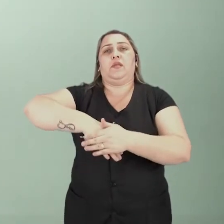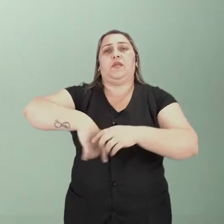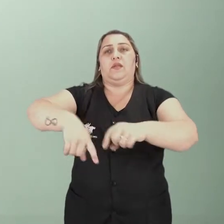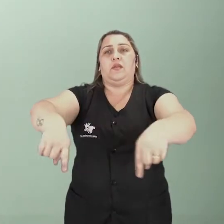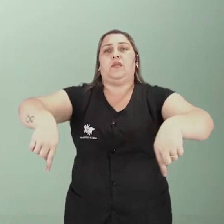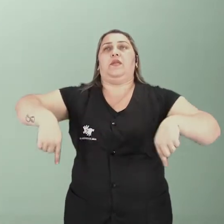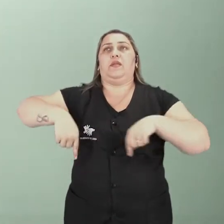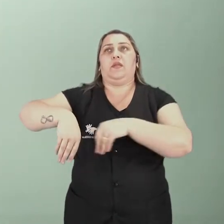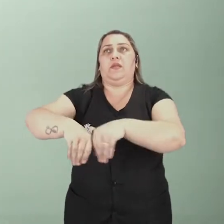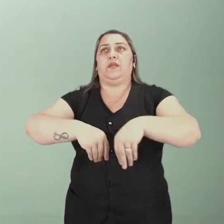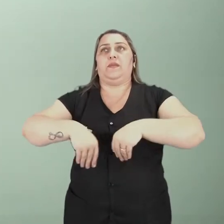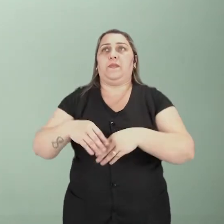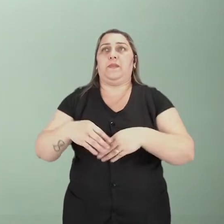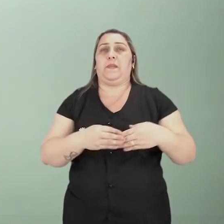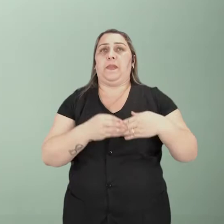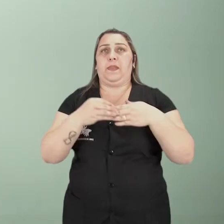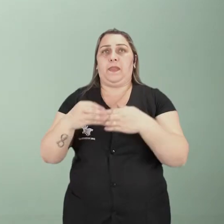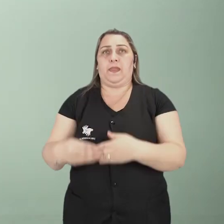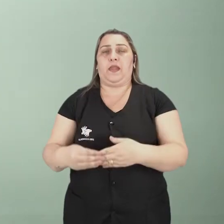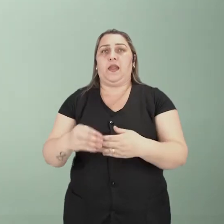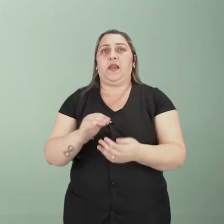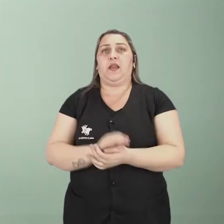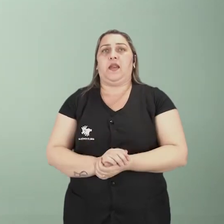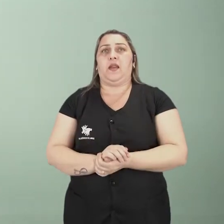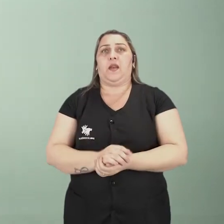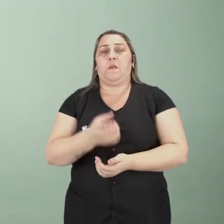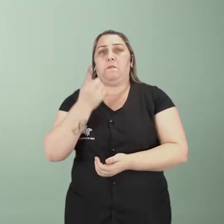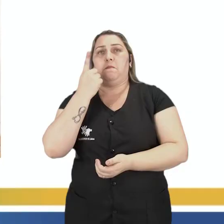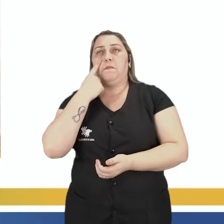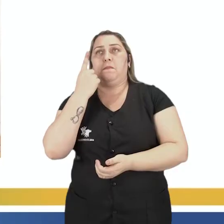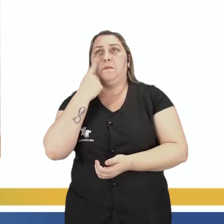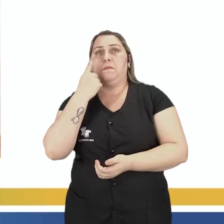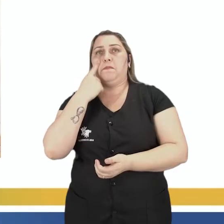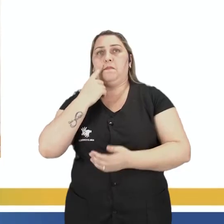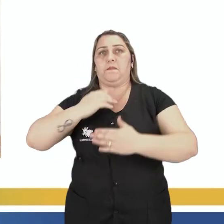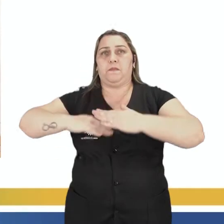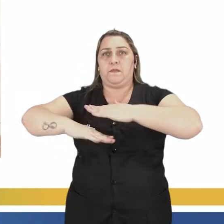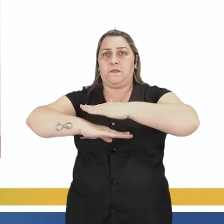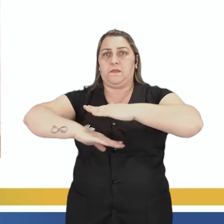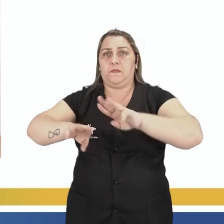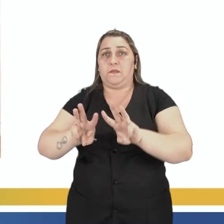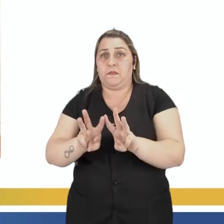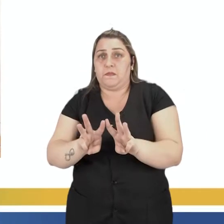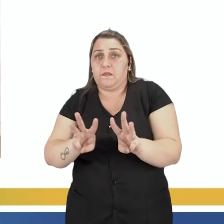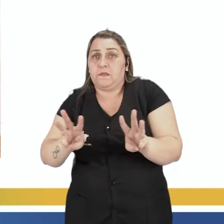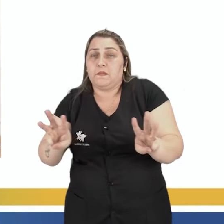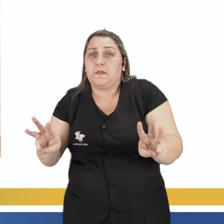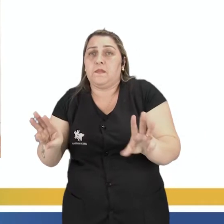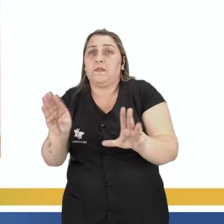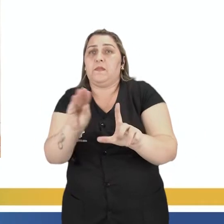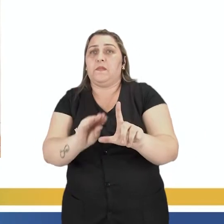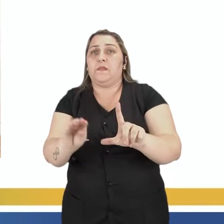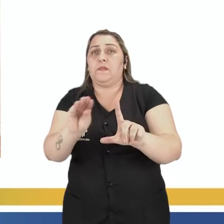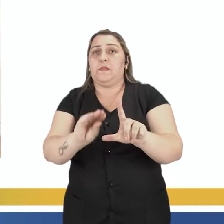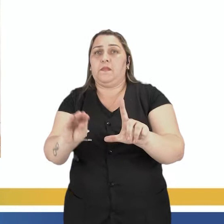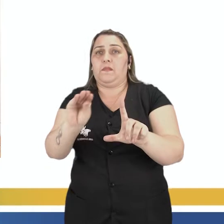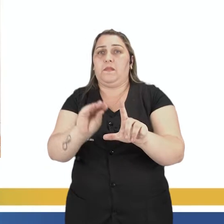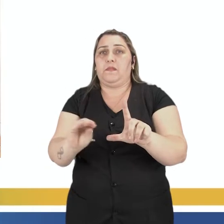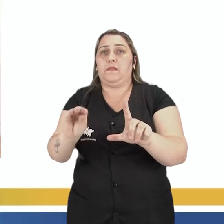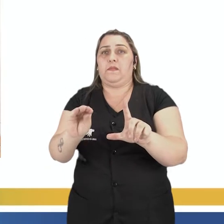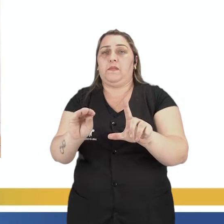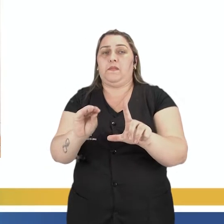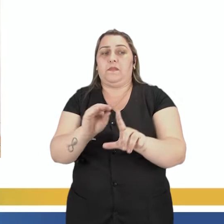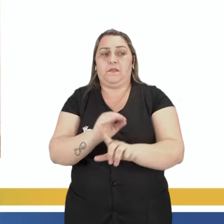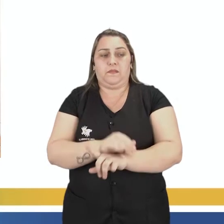quintal, né? Eu deixo para você, observa aí na tela, que embaixo das imagens eu deixo para você ali